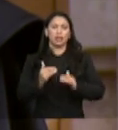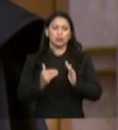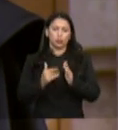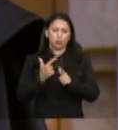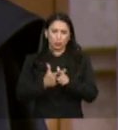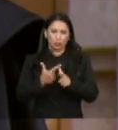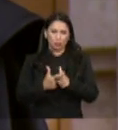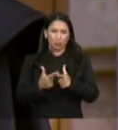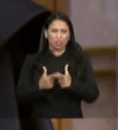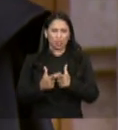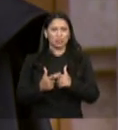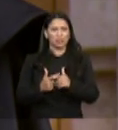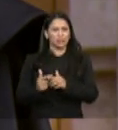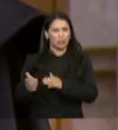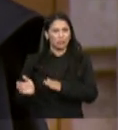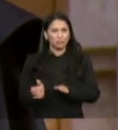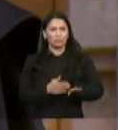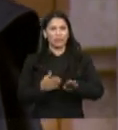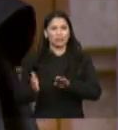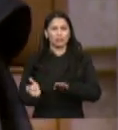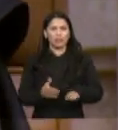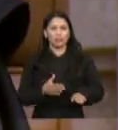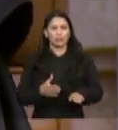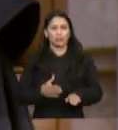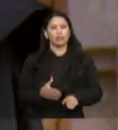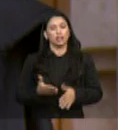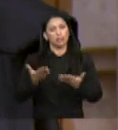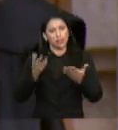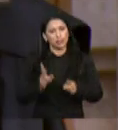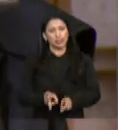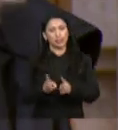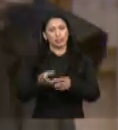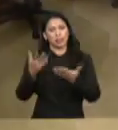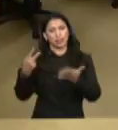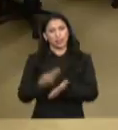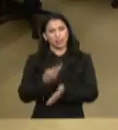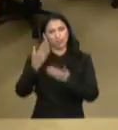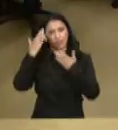implementos passageiras que assim seja muito obrigado